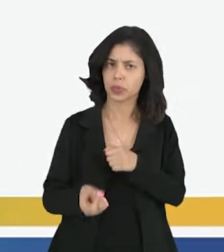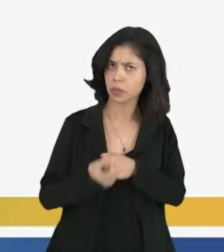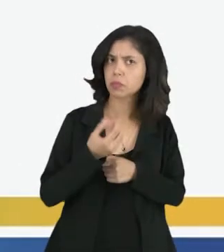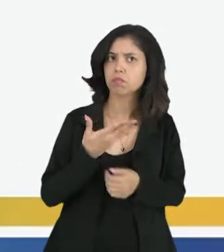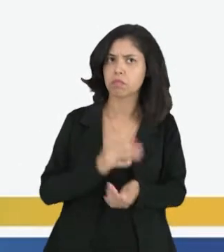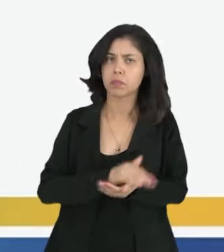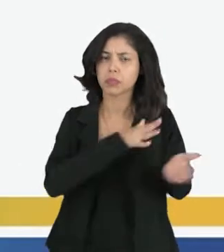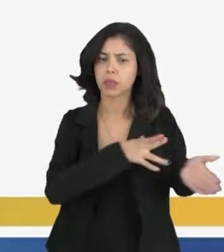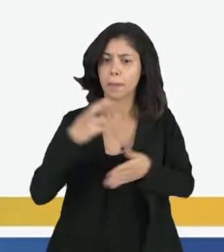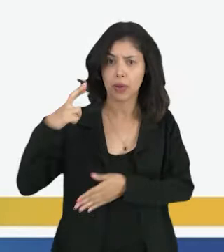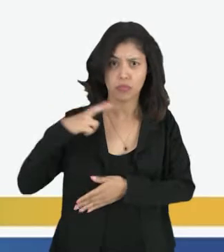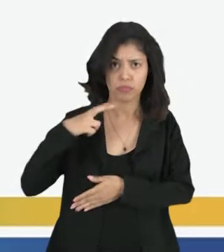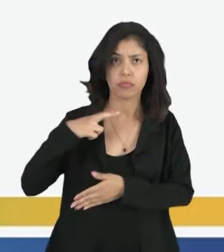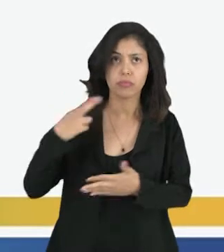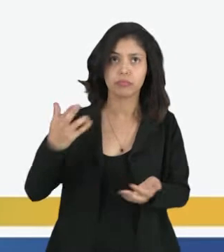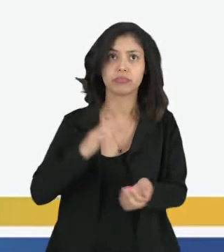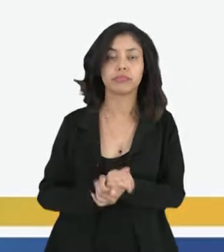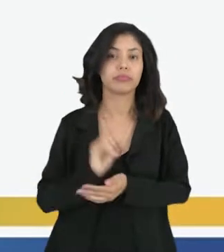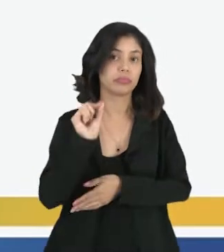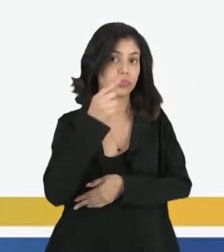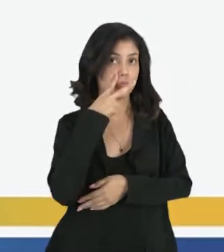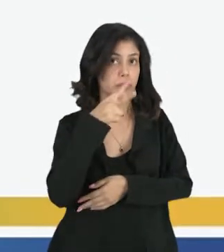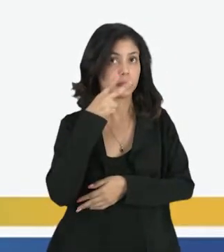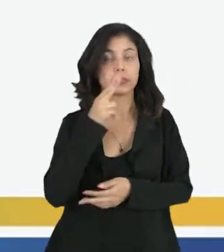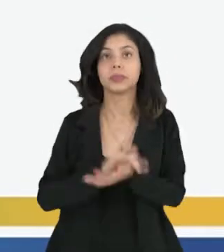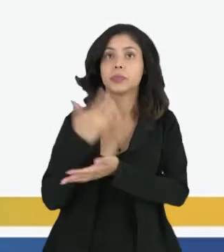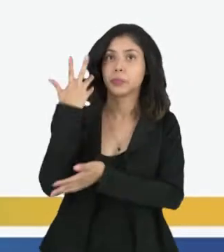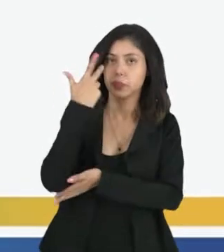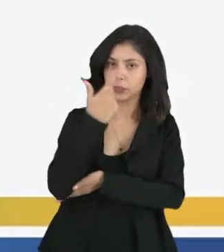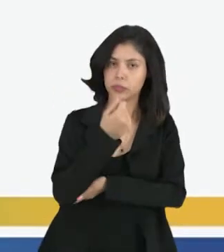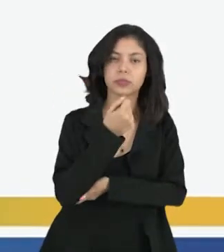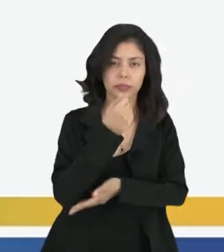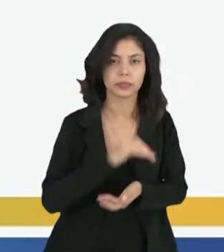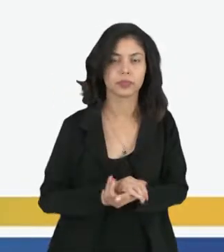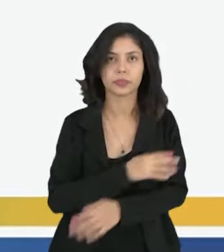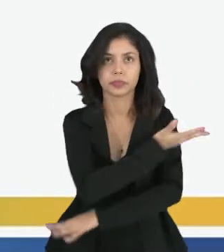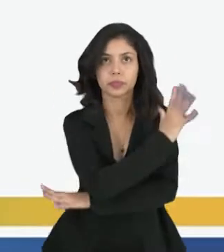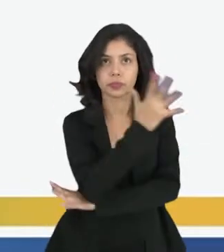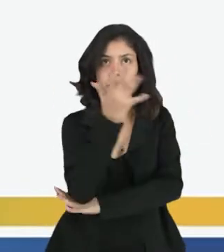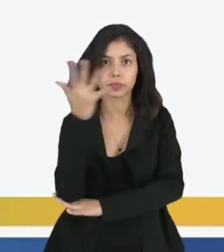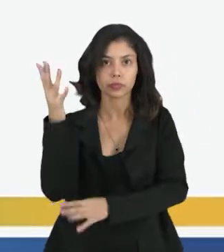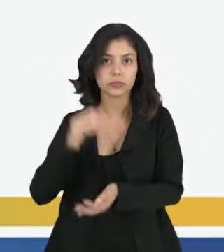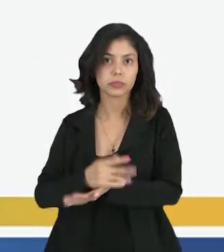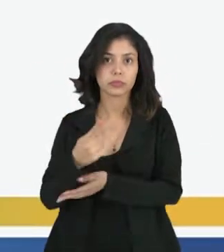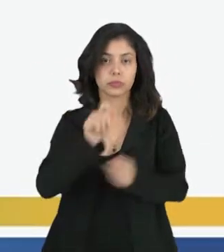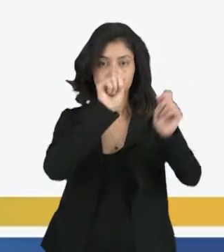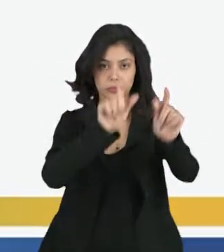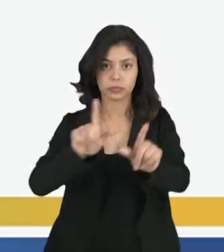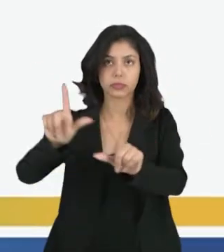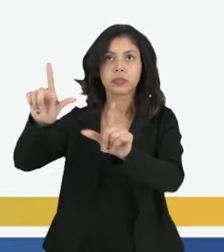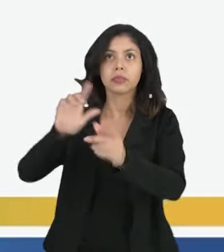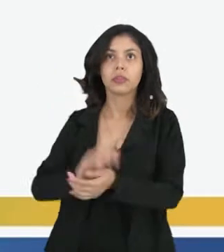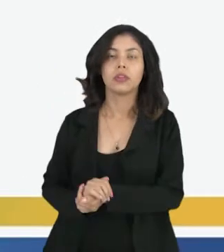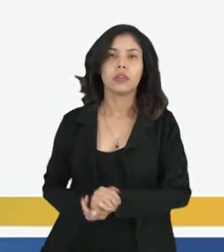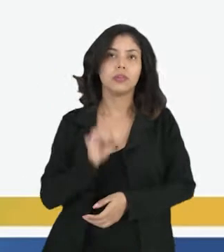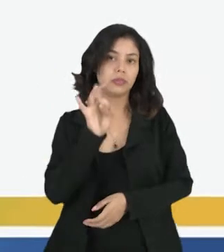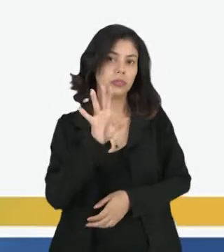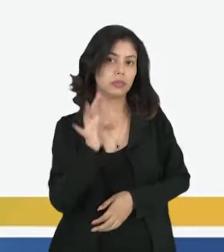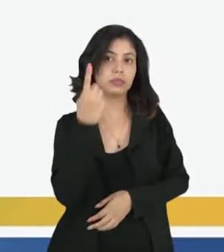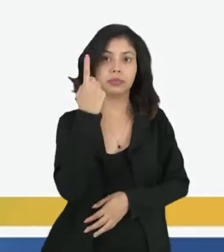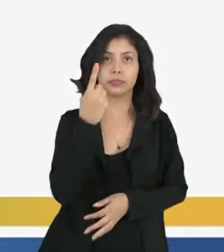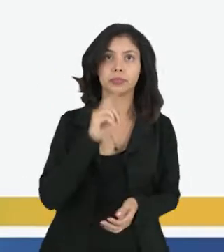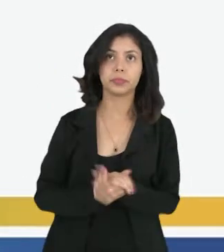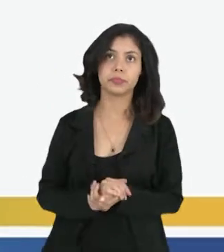bastante particular. E aí você vê a lindeza dessas paisagens que está na sua tela aí, e isso é apenas